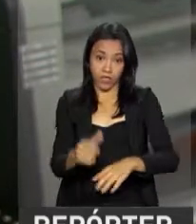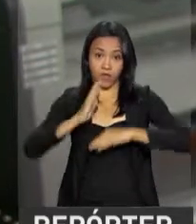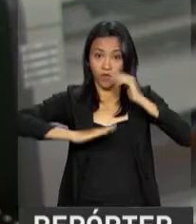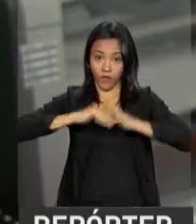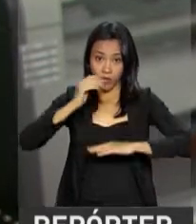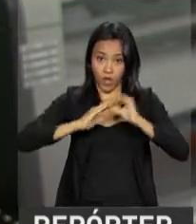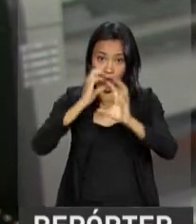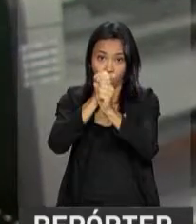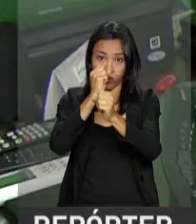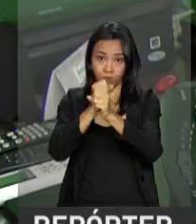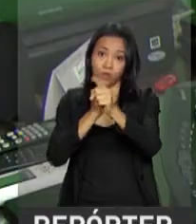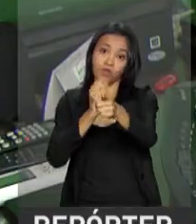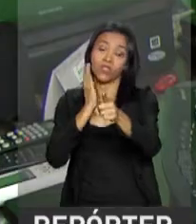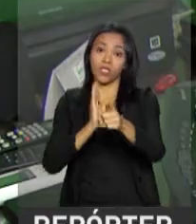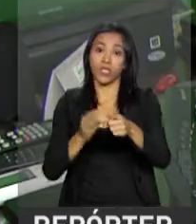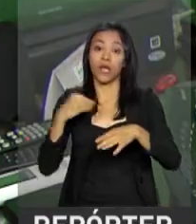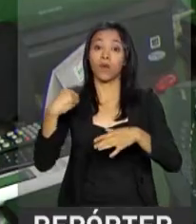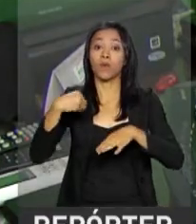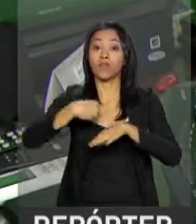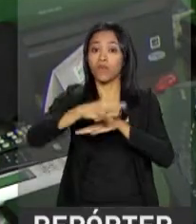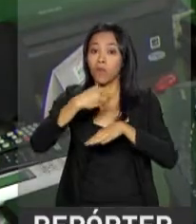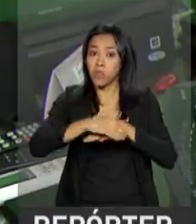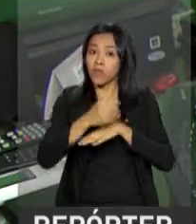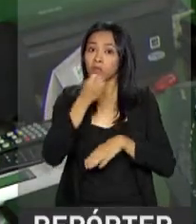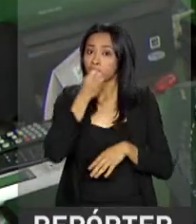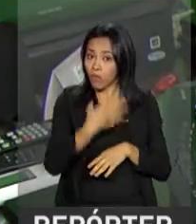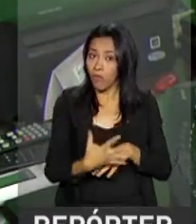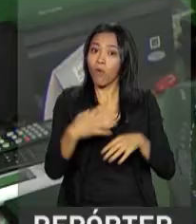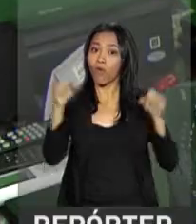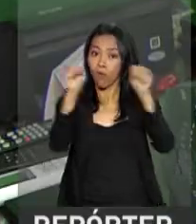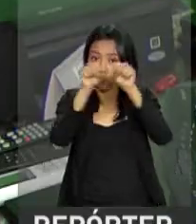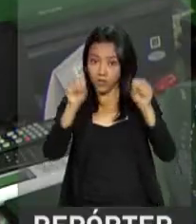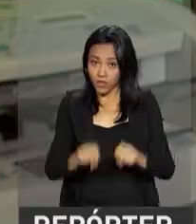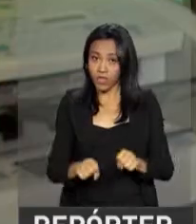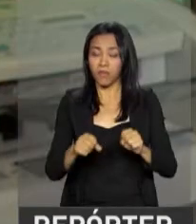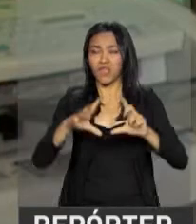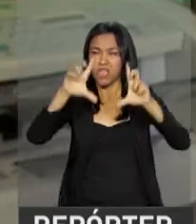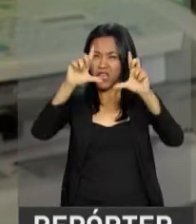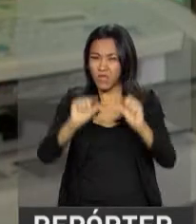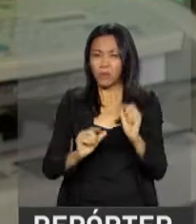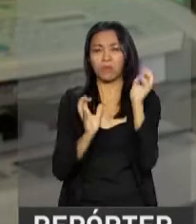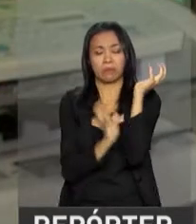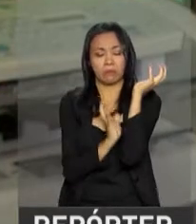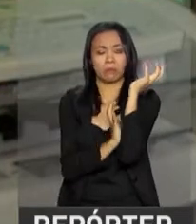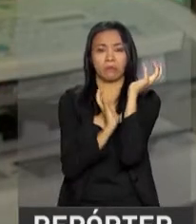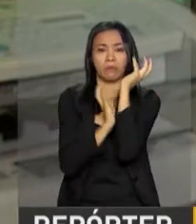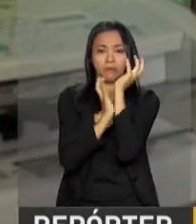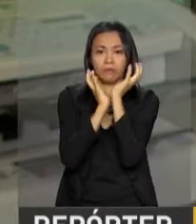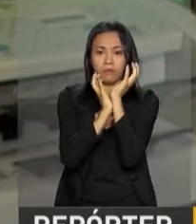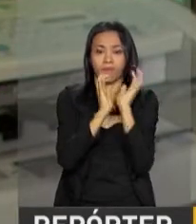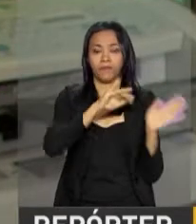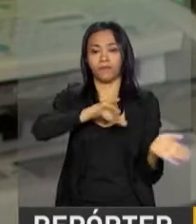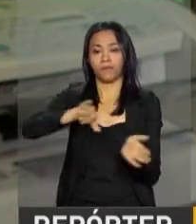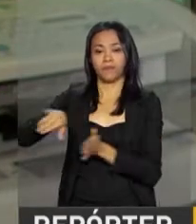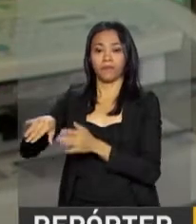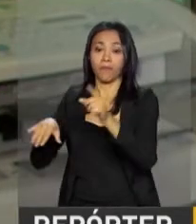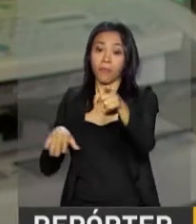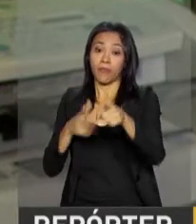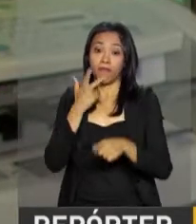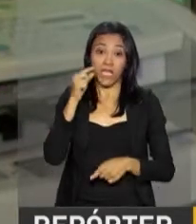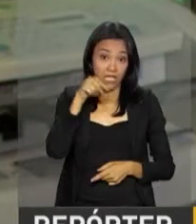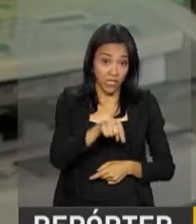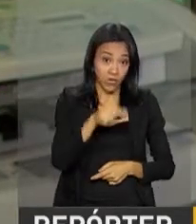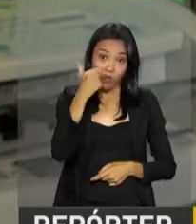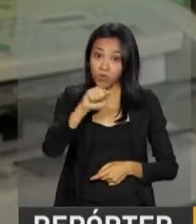dos clientes atualizados o sistema é inovador e desburocratizado isso nós não temos nenhum lugar do mundo